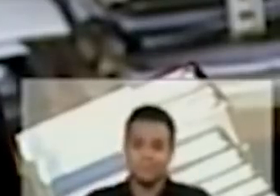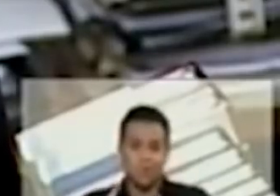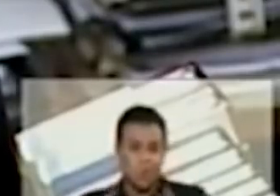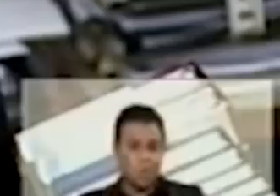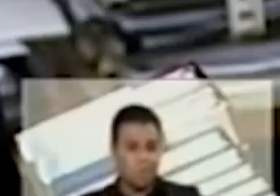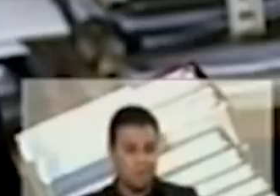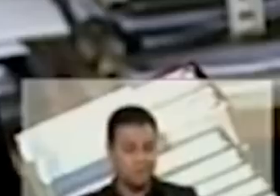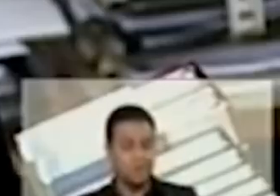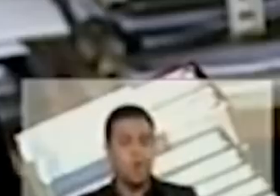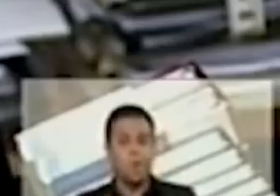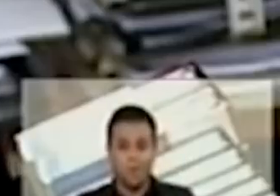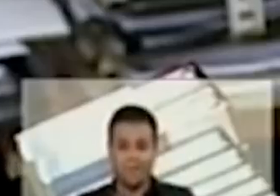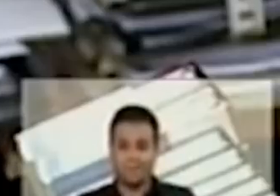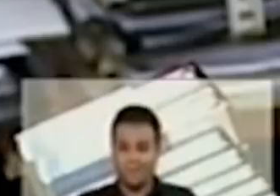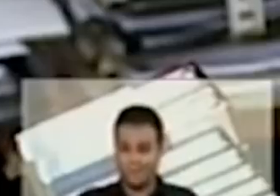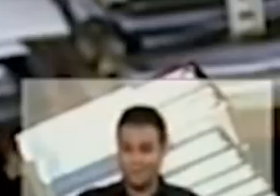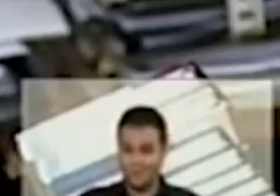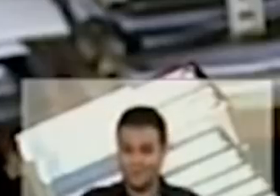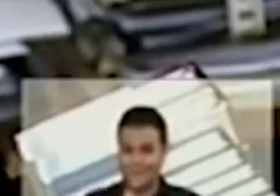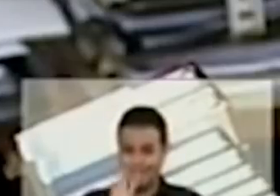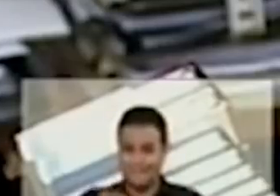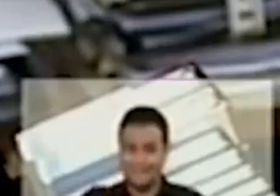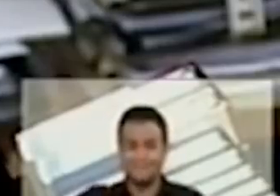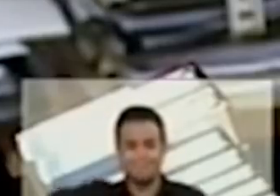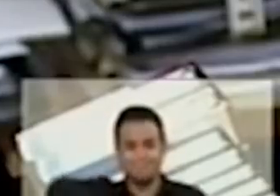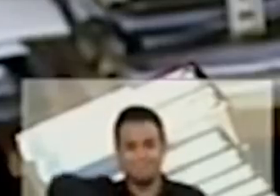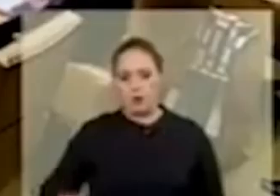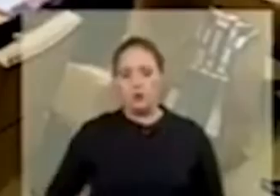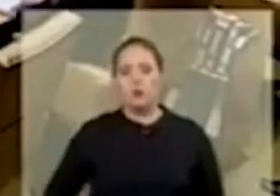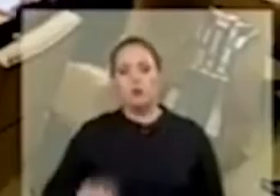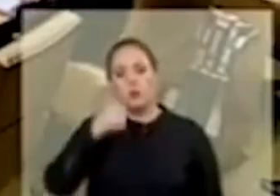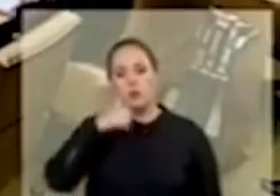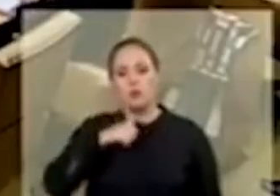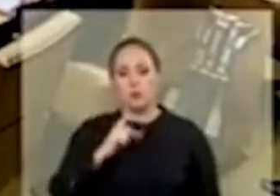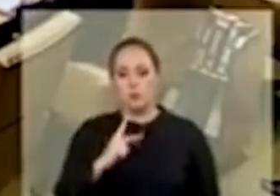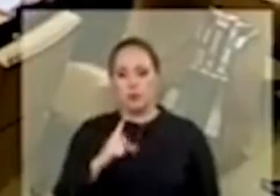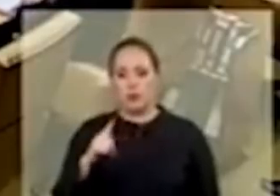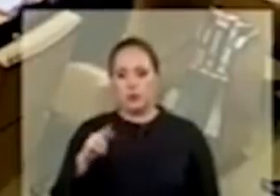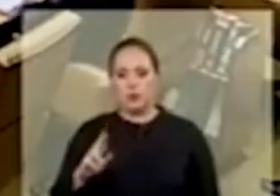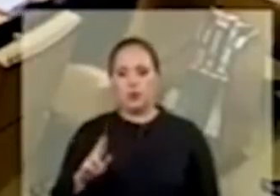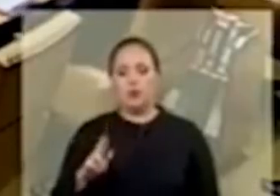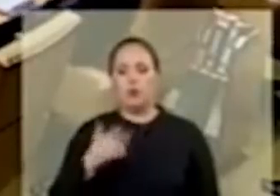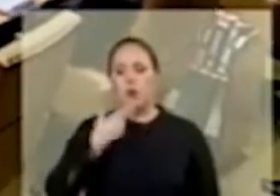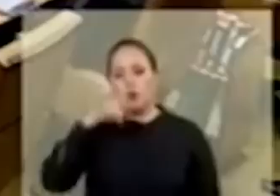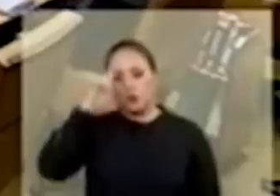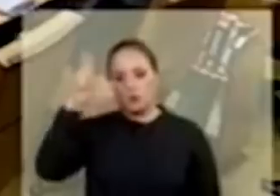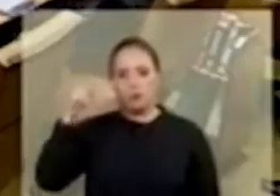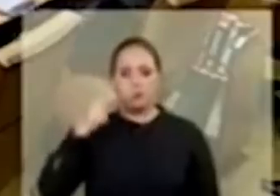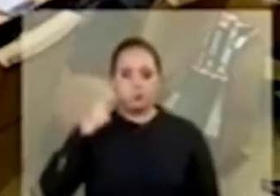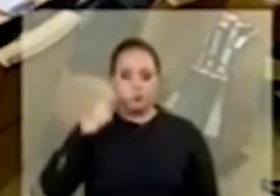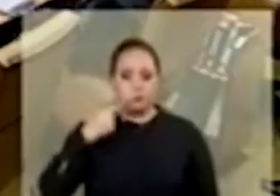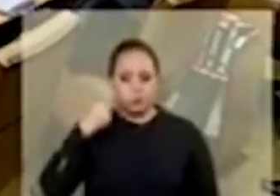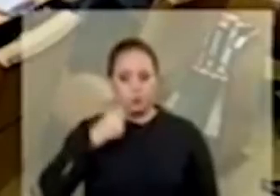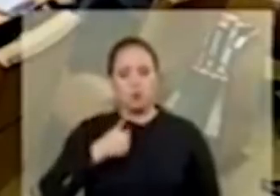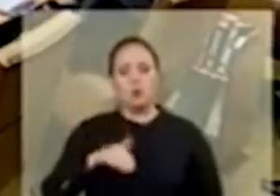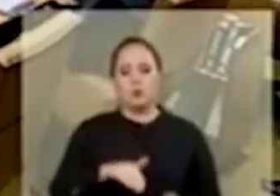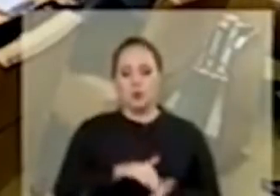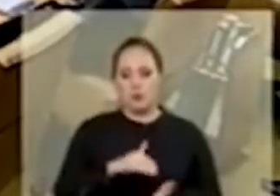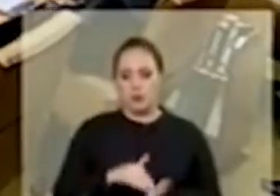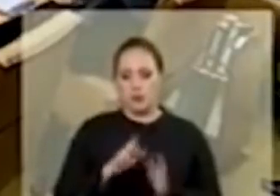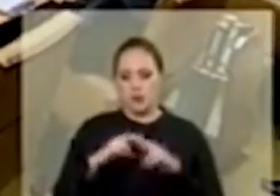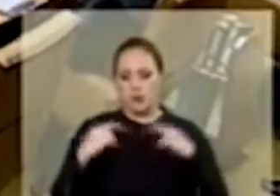idade mínima de 21 anos para pessoa solicitar a mudança de prenome porém os demais magistrados consideraram a medida desnecessária